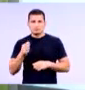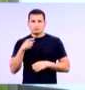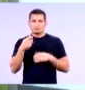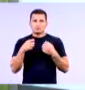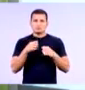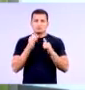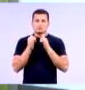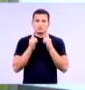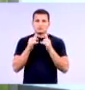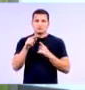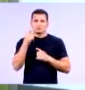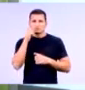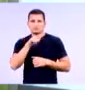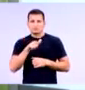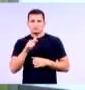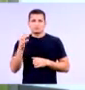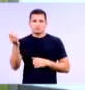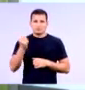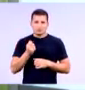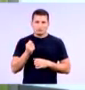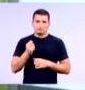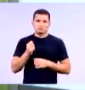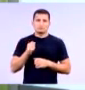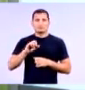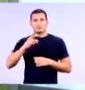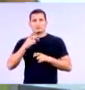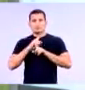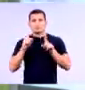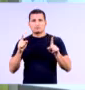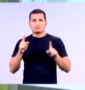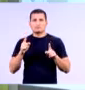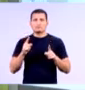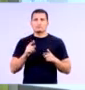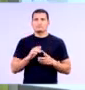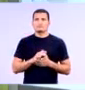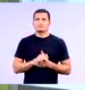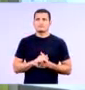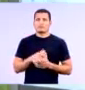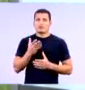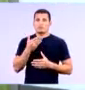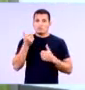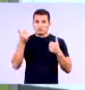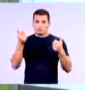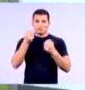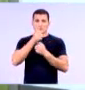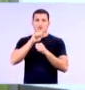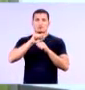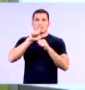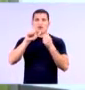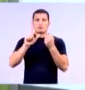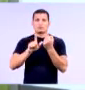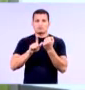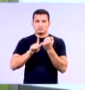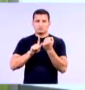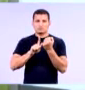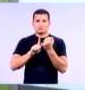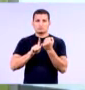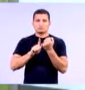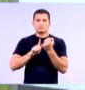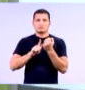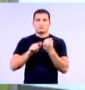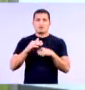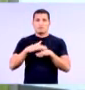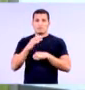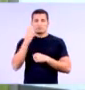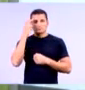informar se eu conseguir sacar com sucesso ou não. Aí eu melhorei o meu algoritmo, deixei o algoritmo mais inteligente, onde